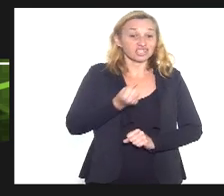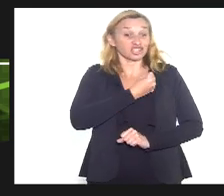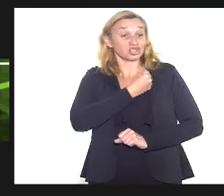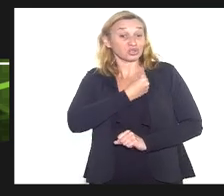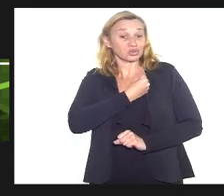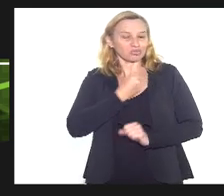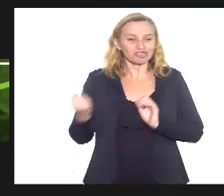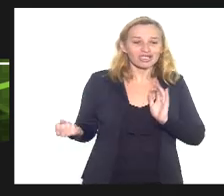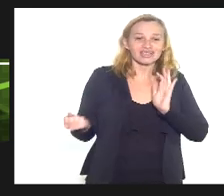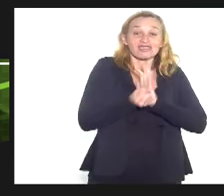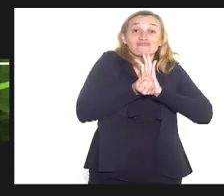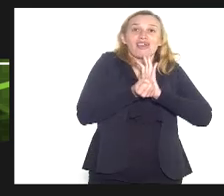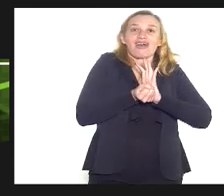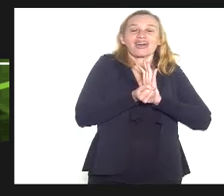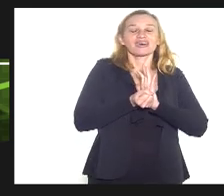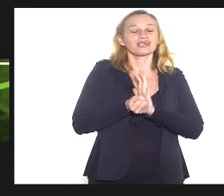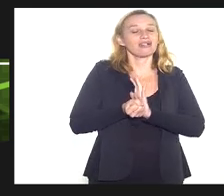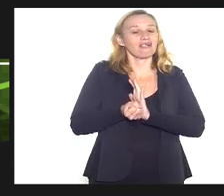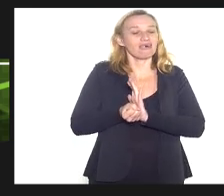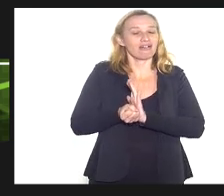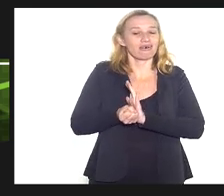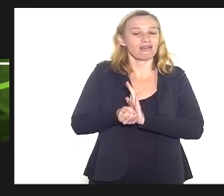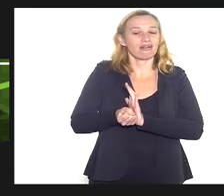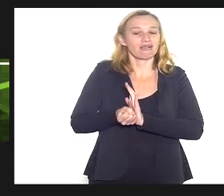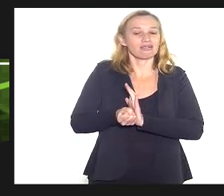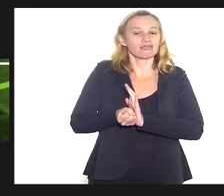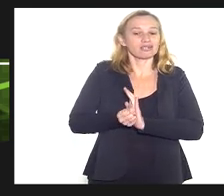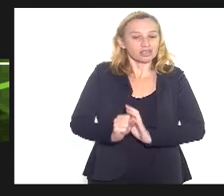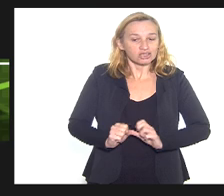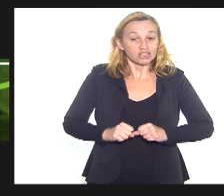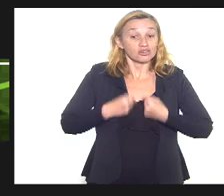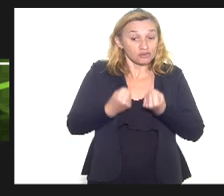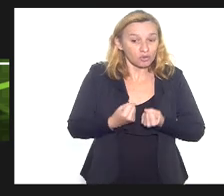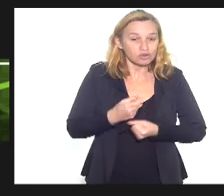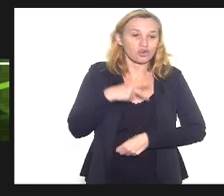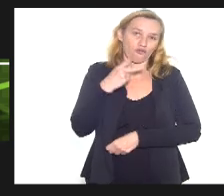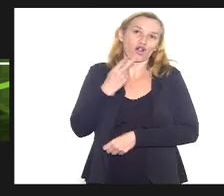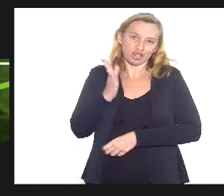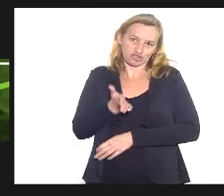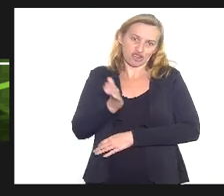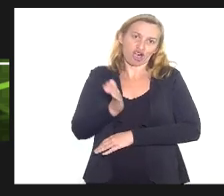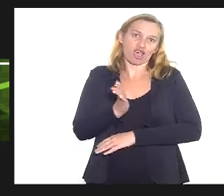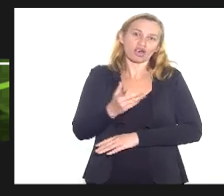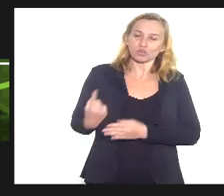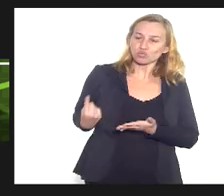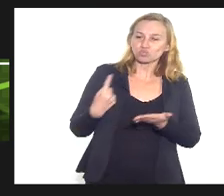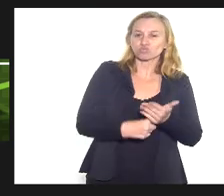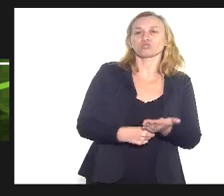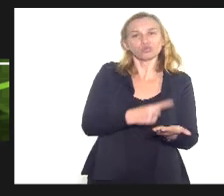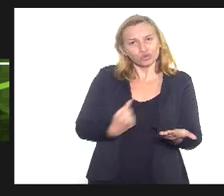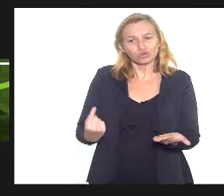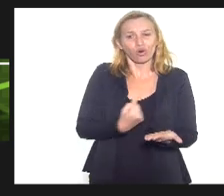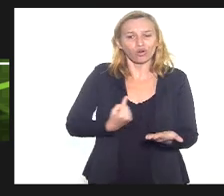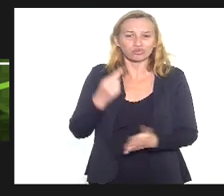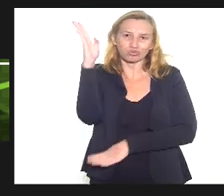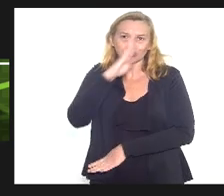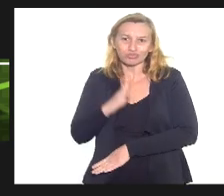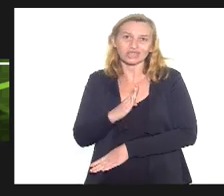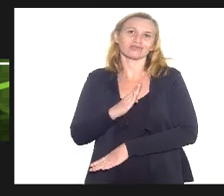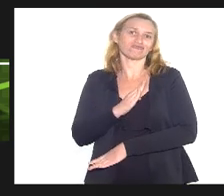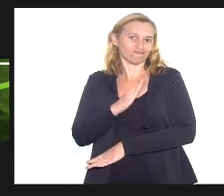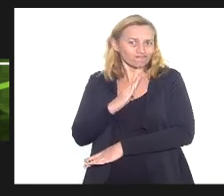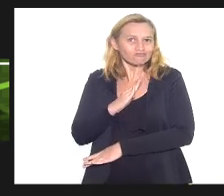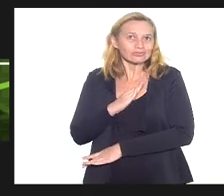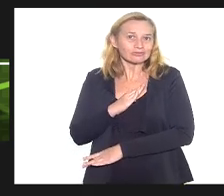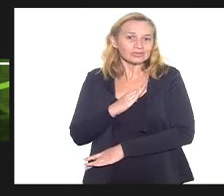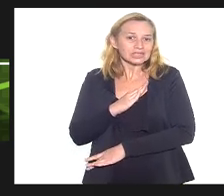dessas marcas, que reforçam, como eu falei, o nosso compromisso com o Brasil,